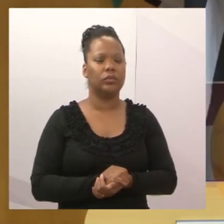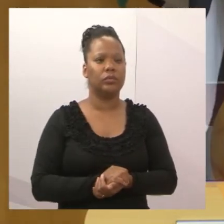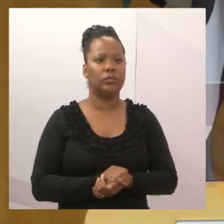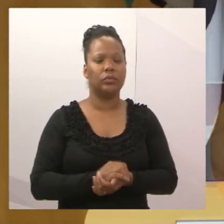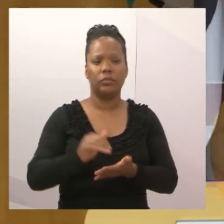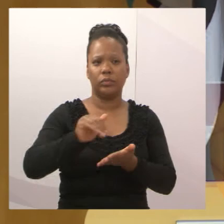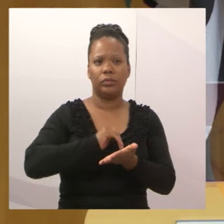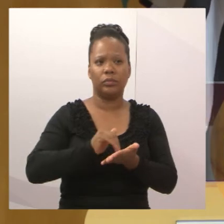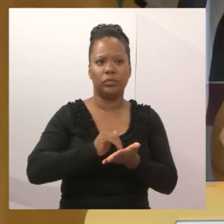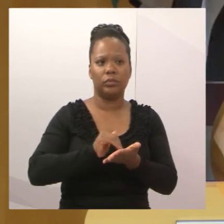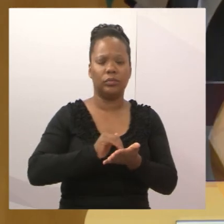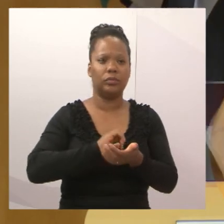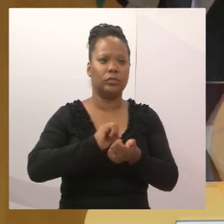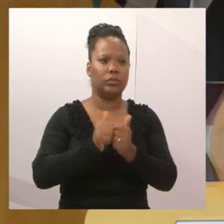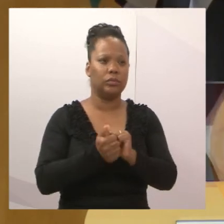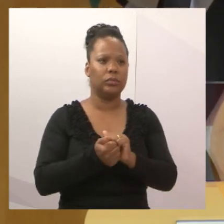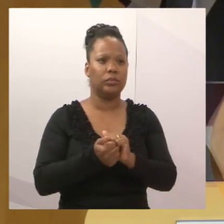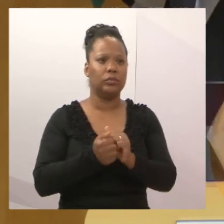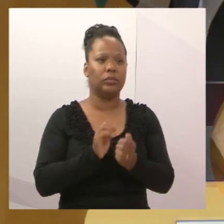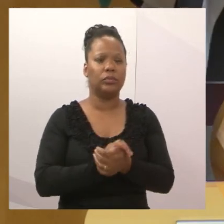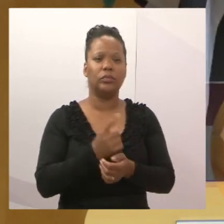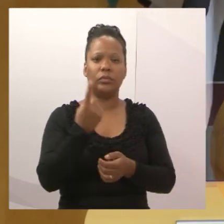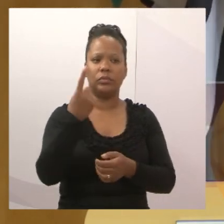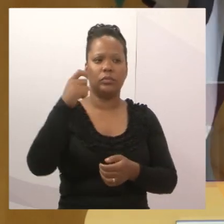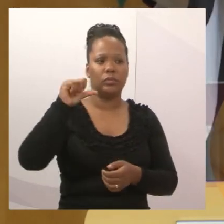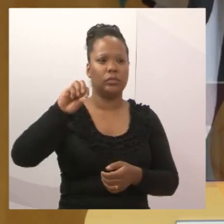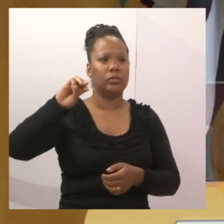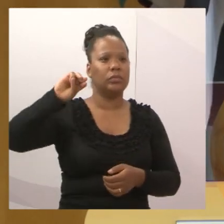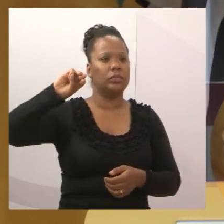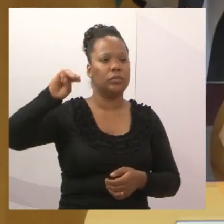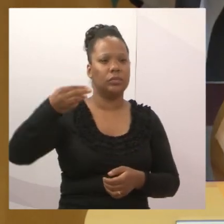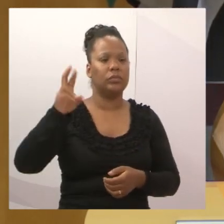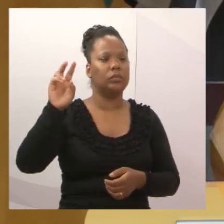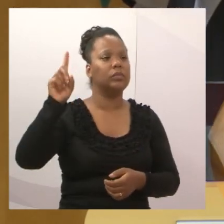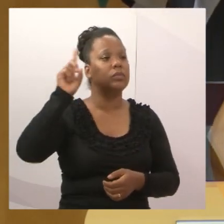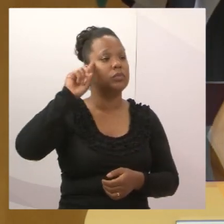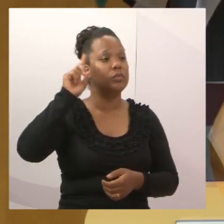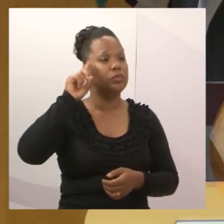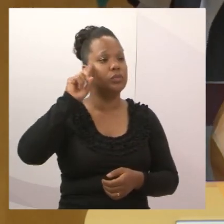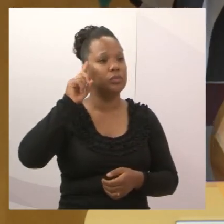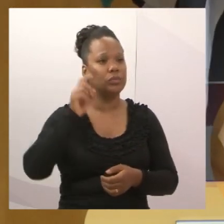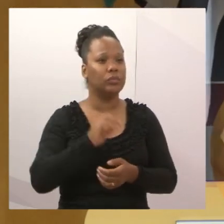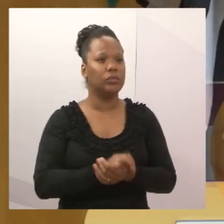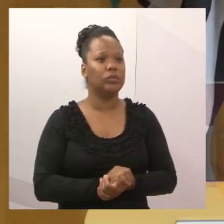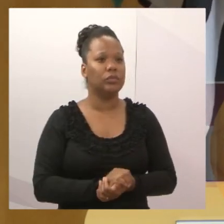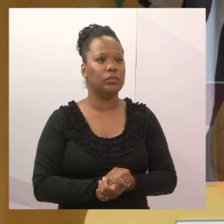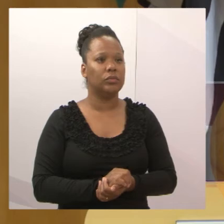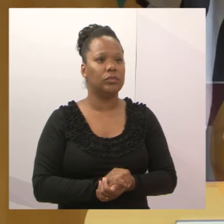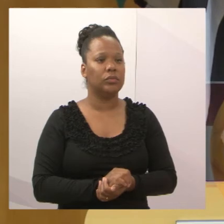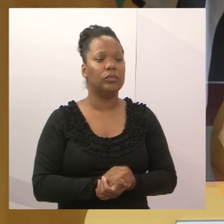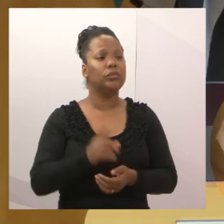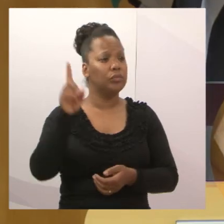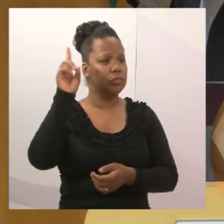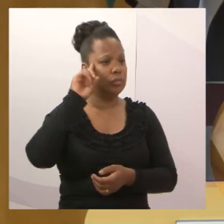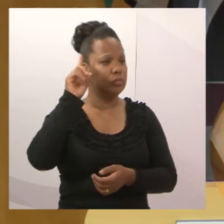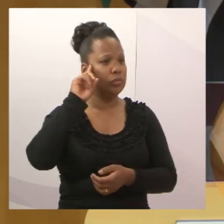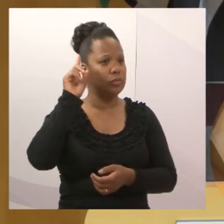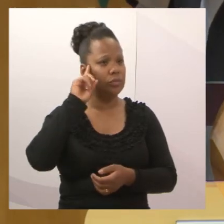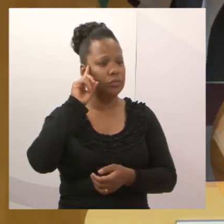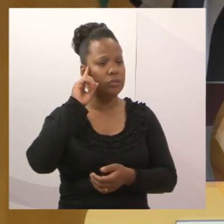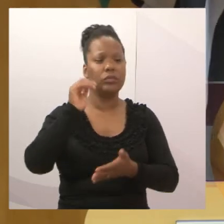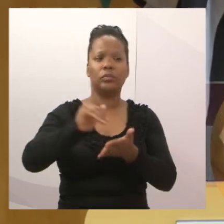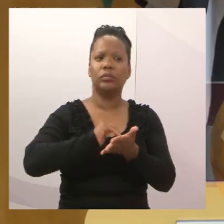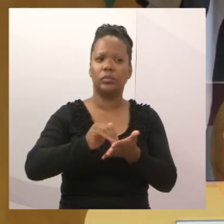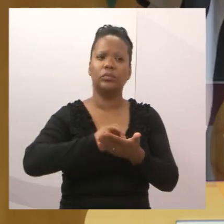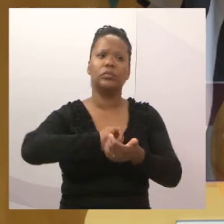E a Secretaria de Esporte vai contar com R$19 mil por dia. Todo dia, a